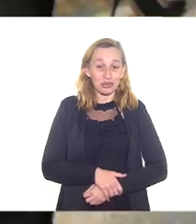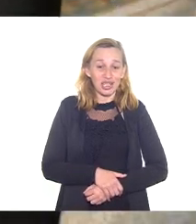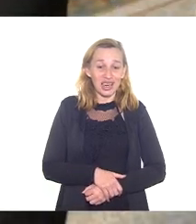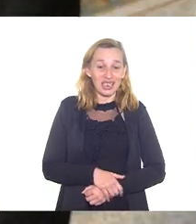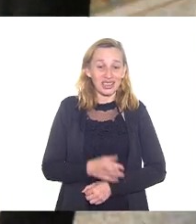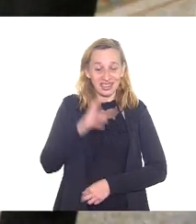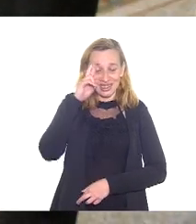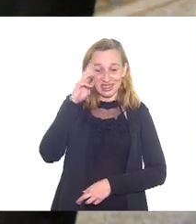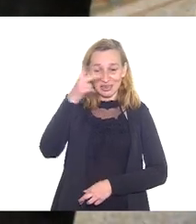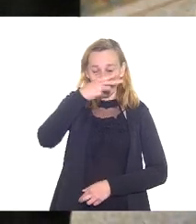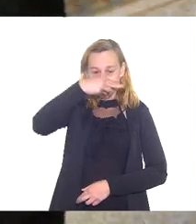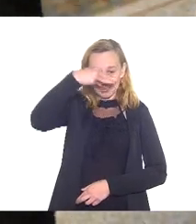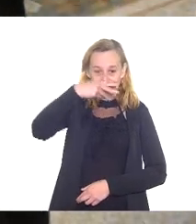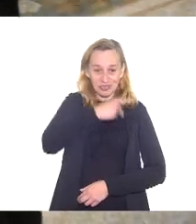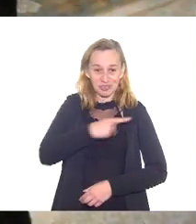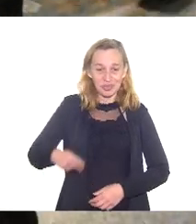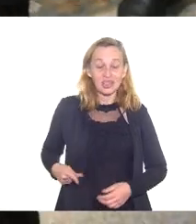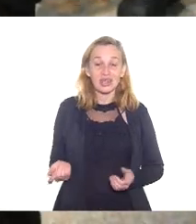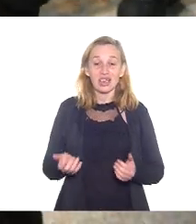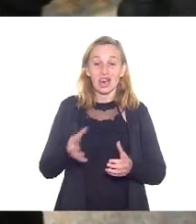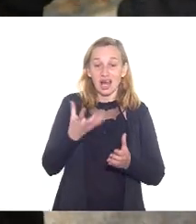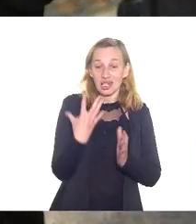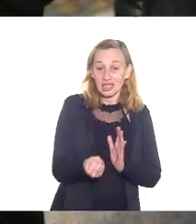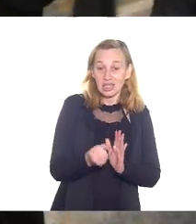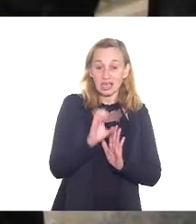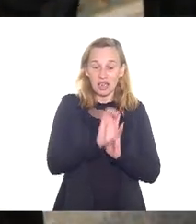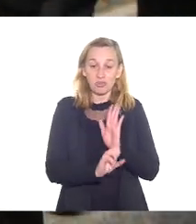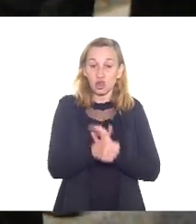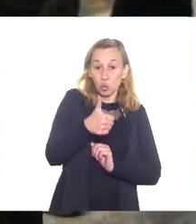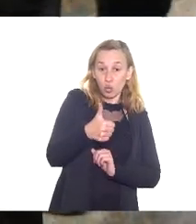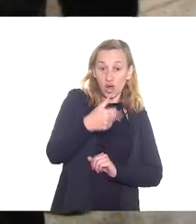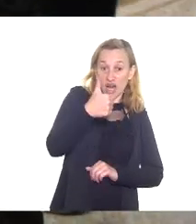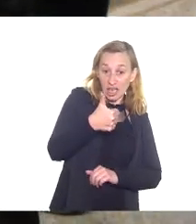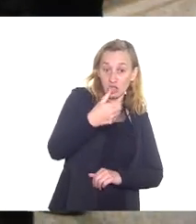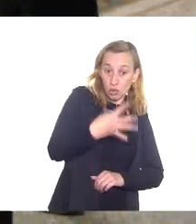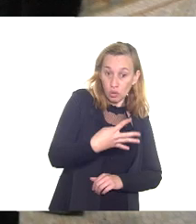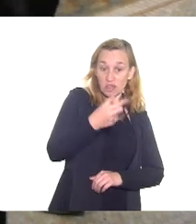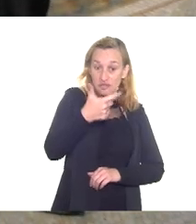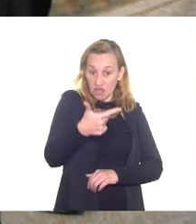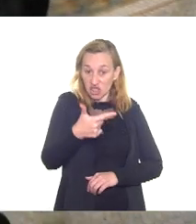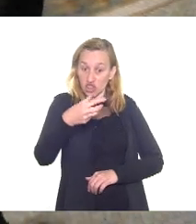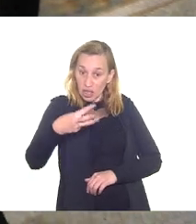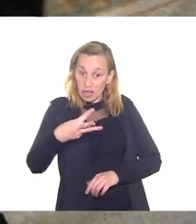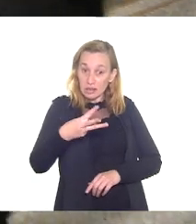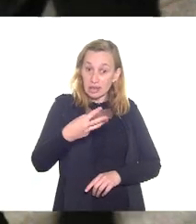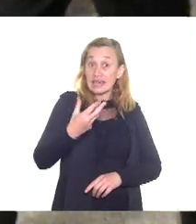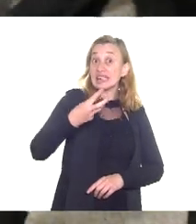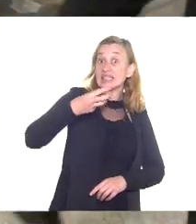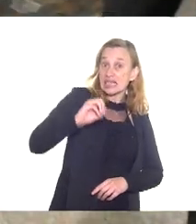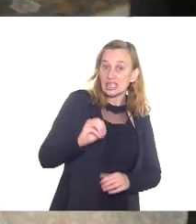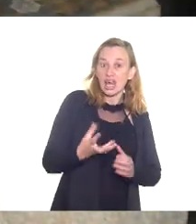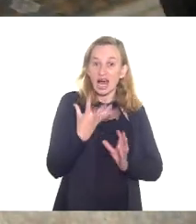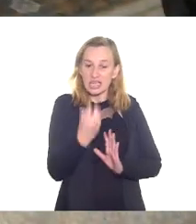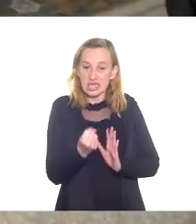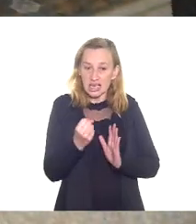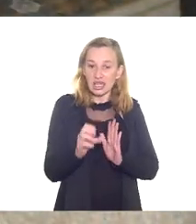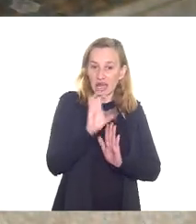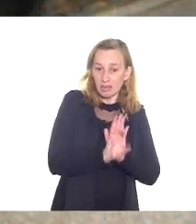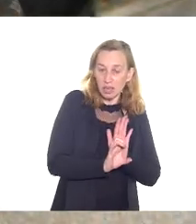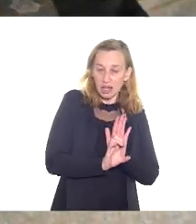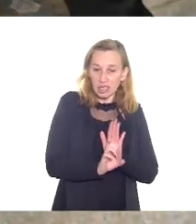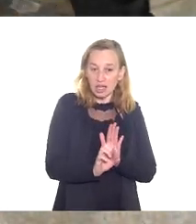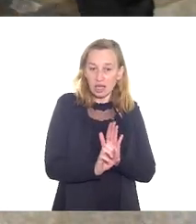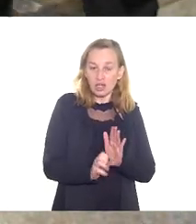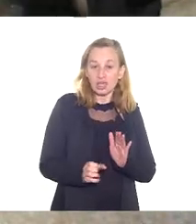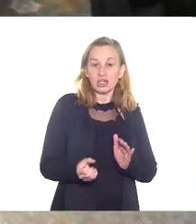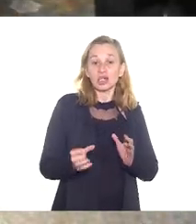Senhor presidente, então, parecer é favorável às emendas 1, 14, 23 e 30. Favorável à emenda aditiva número 1